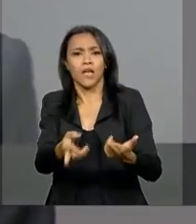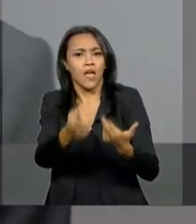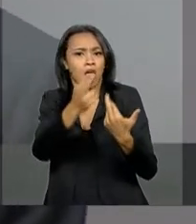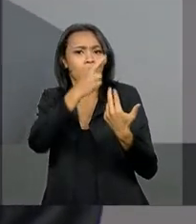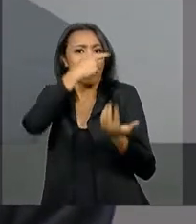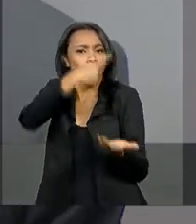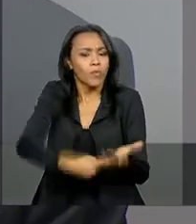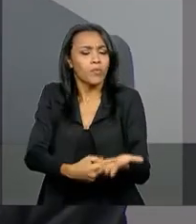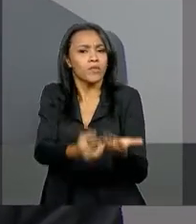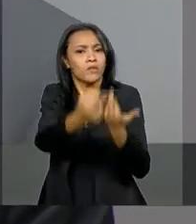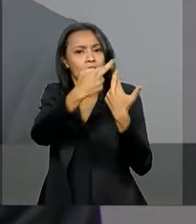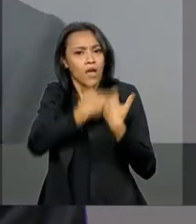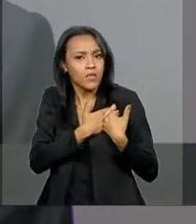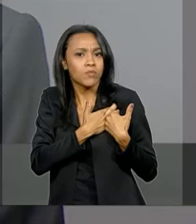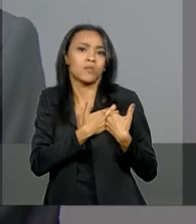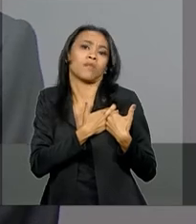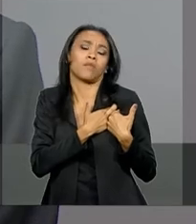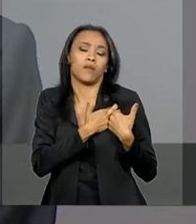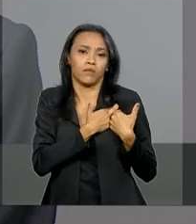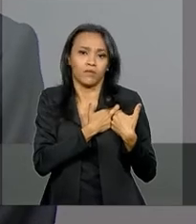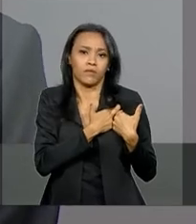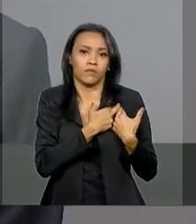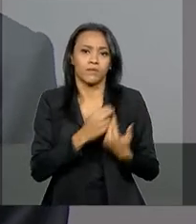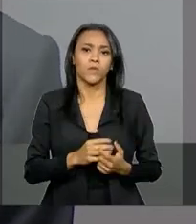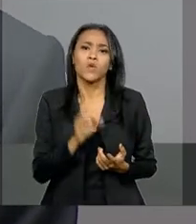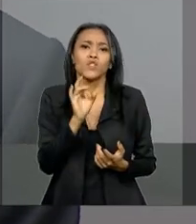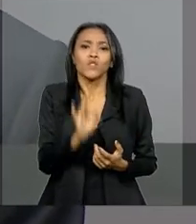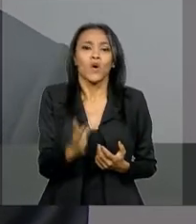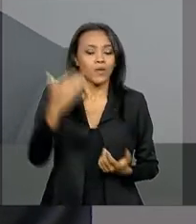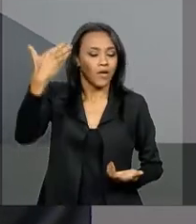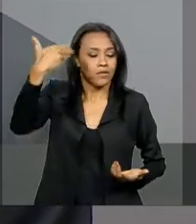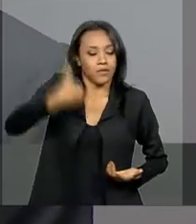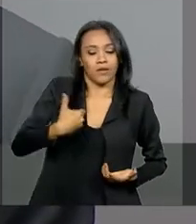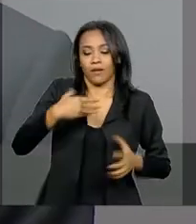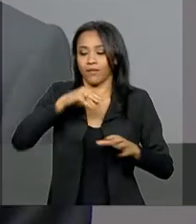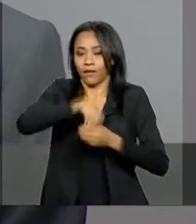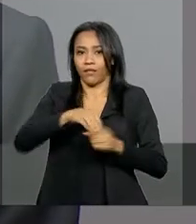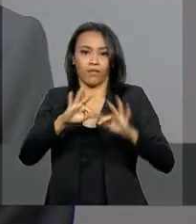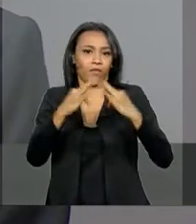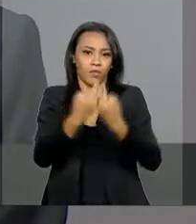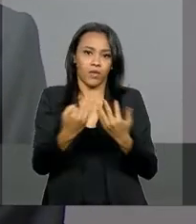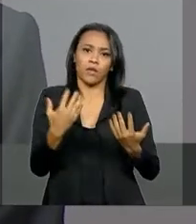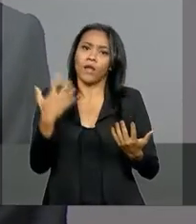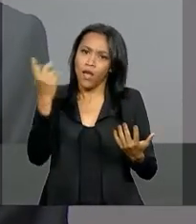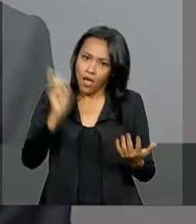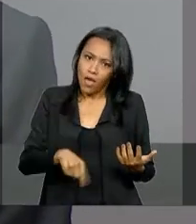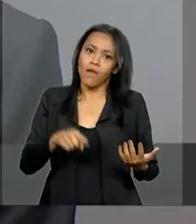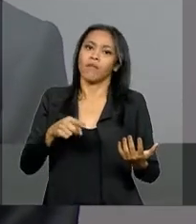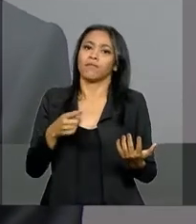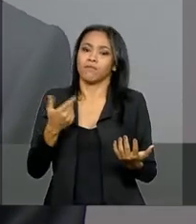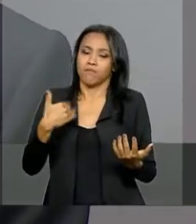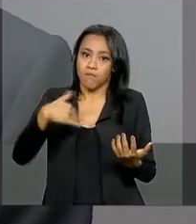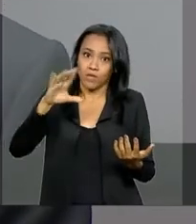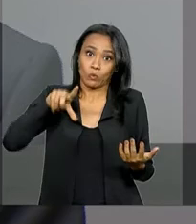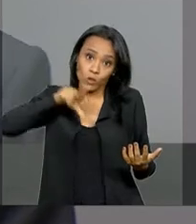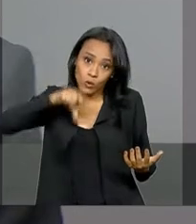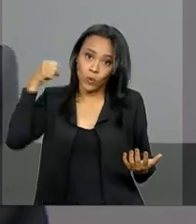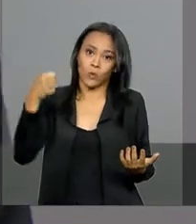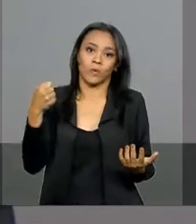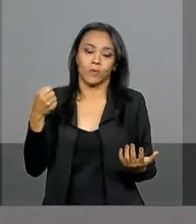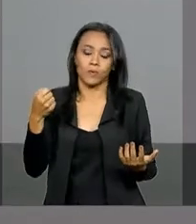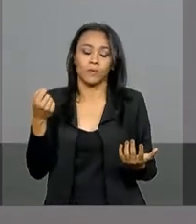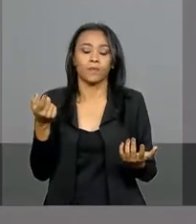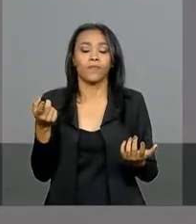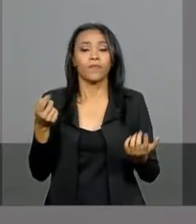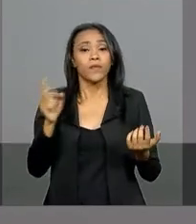liberalidade do que um encargo é muito menos uma escolha do que uma missão nada mais